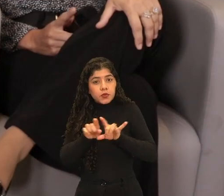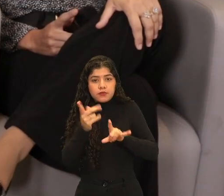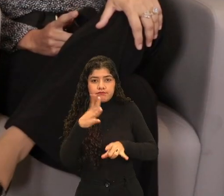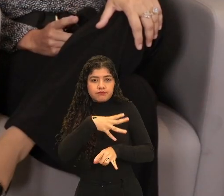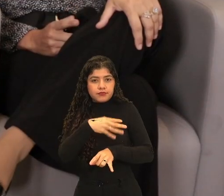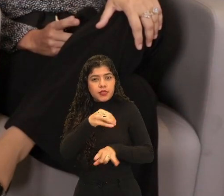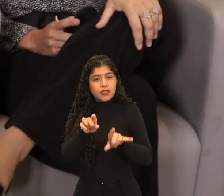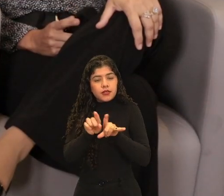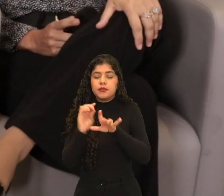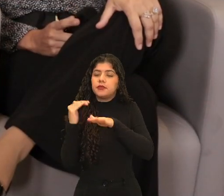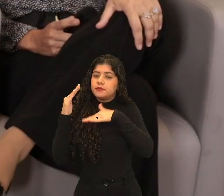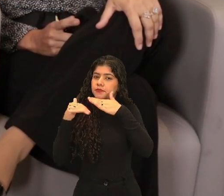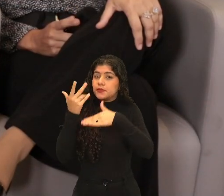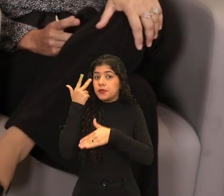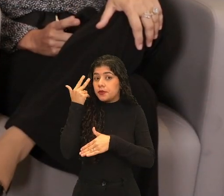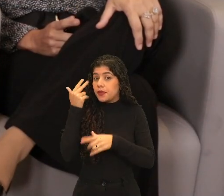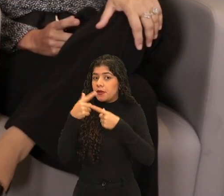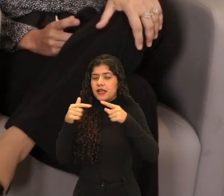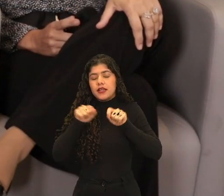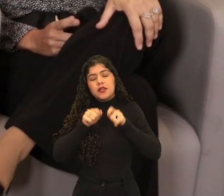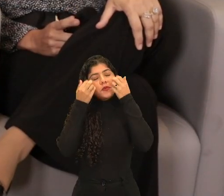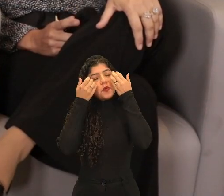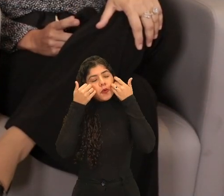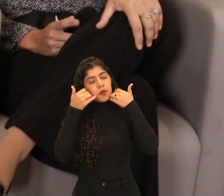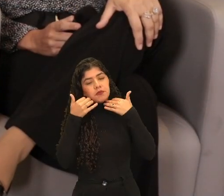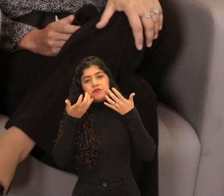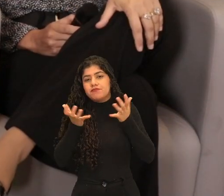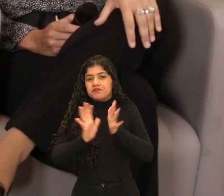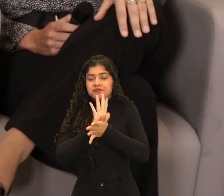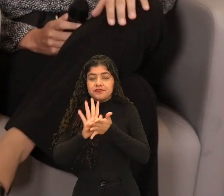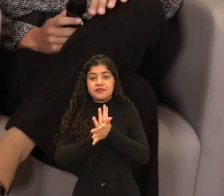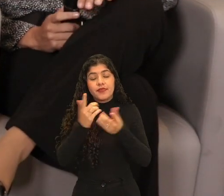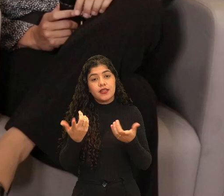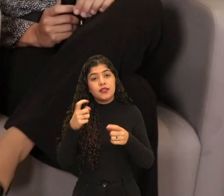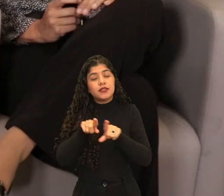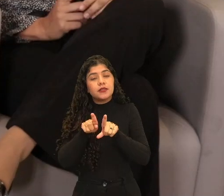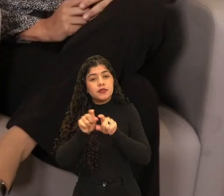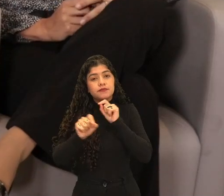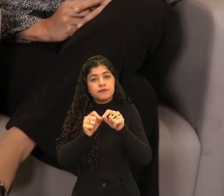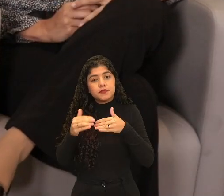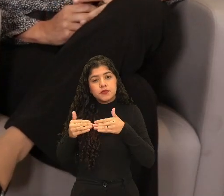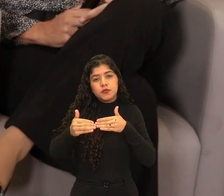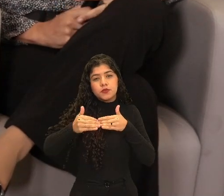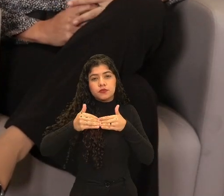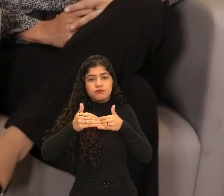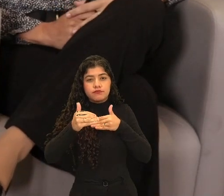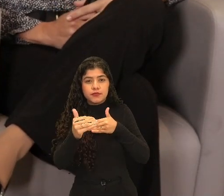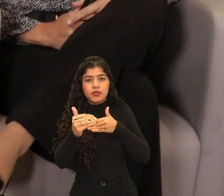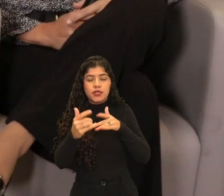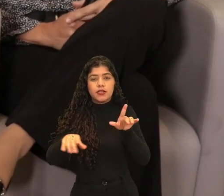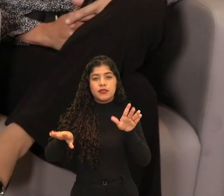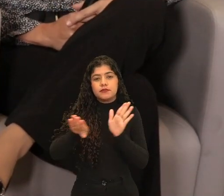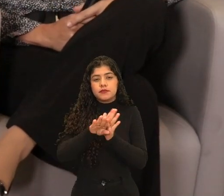filho vai se desenvolver. Agora, se ficar só chorando também não dá, né? Então, eu fui e tudo, e até os